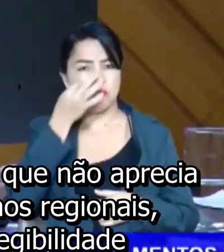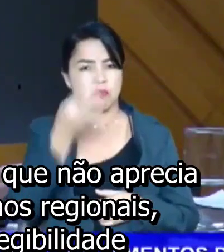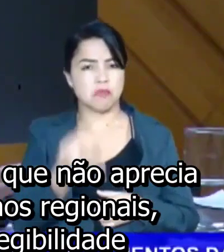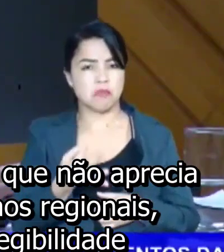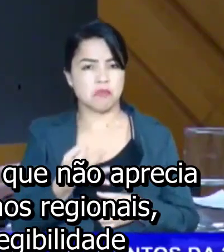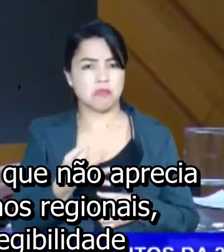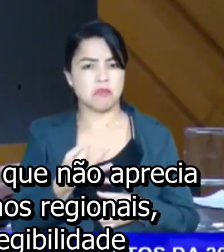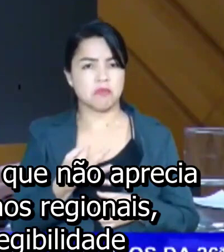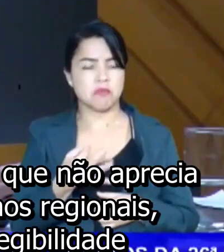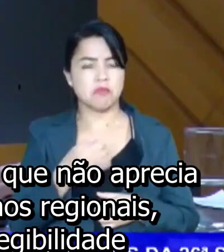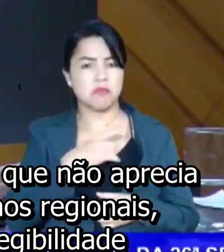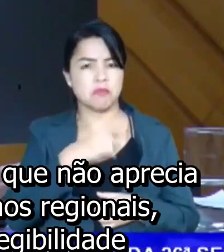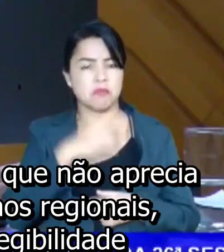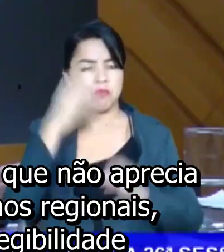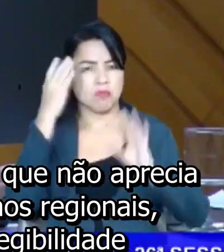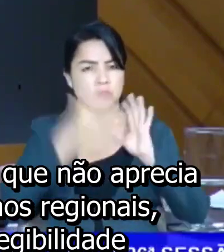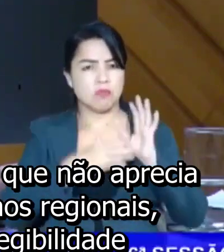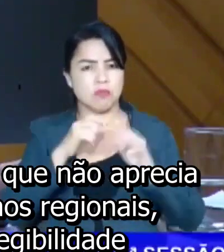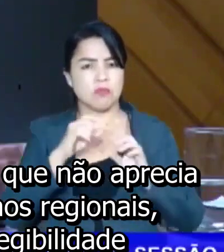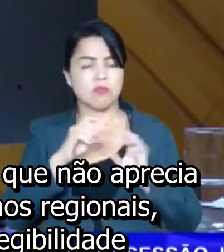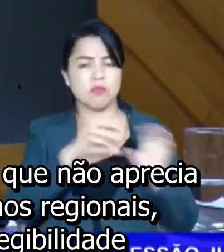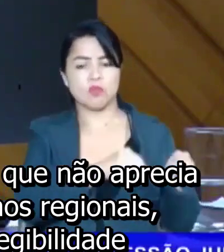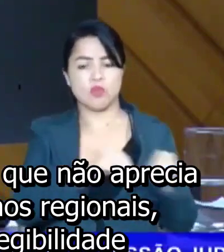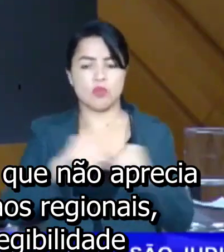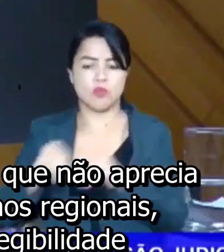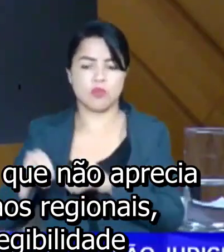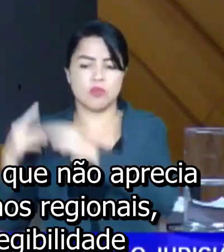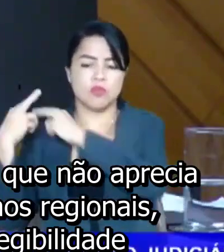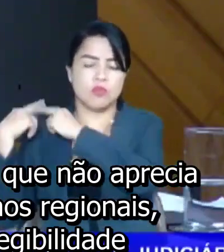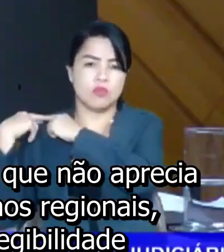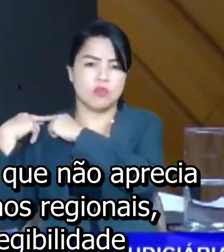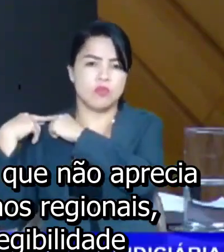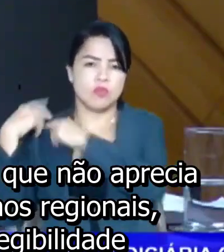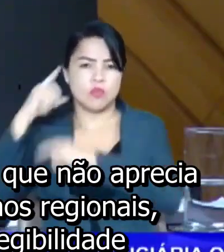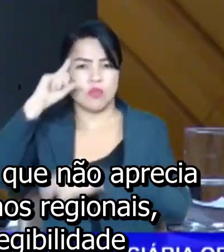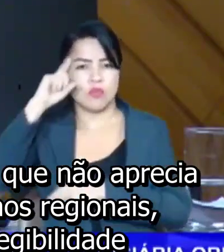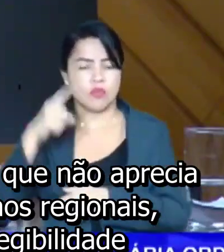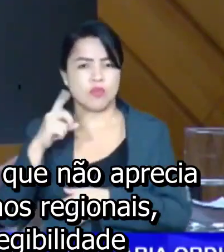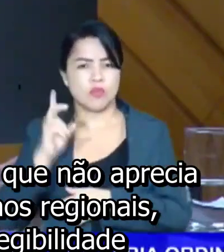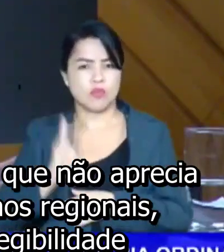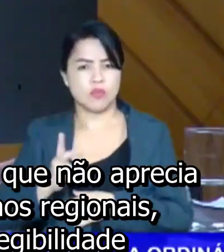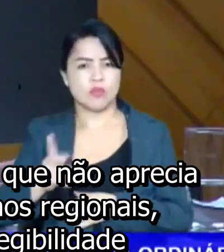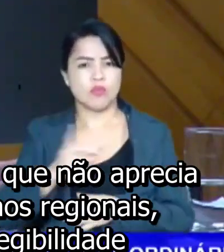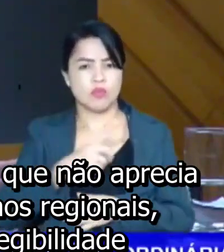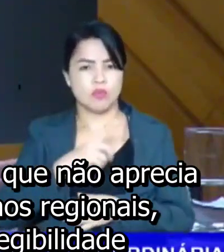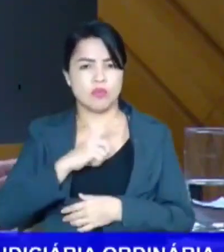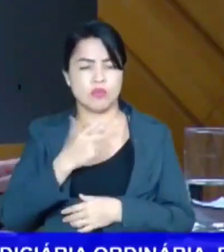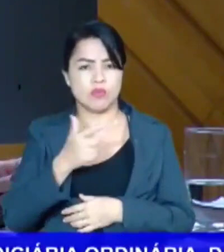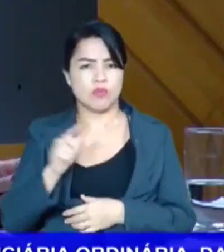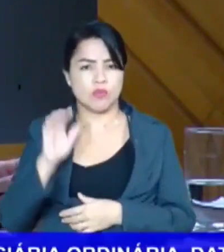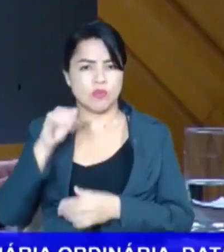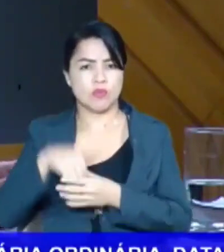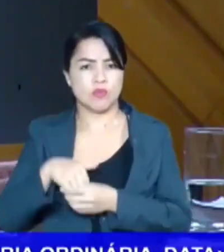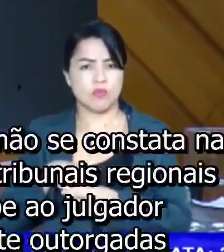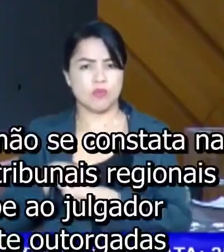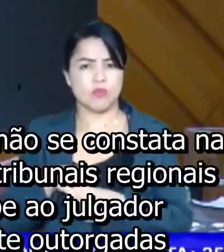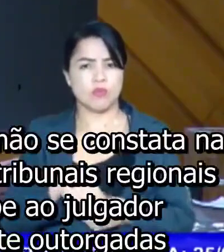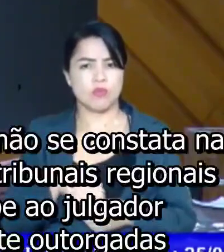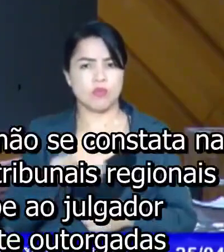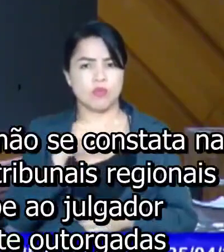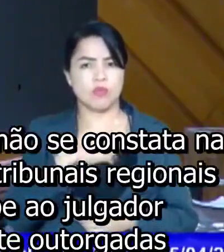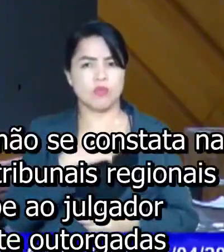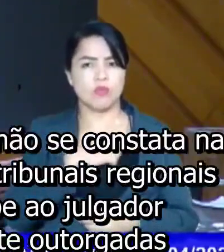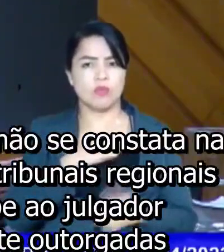substancial, a competência passaria aos regionais, pois se trata de decisão irrecorrível que trata de inelegibilidade. A